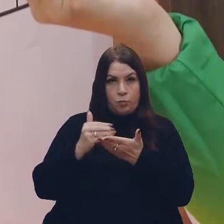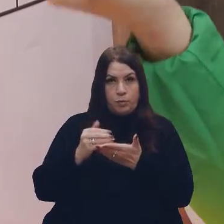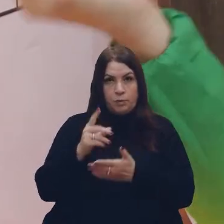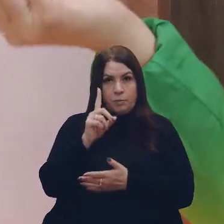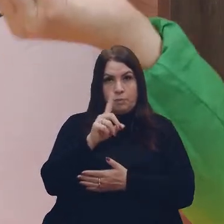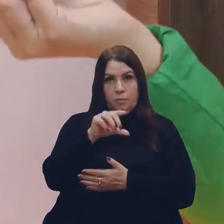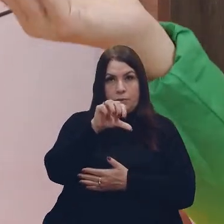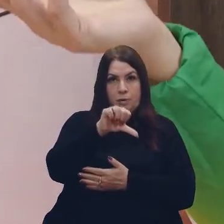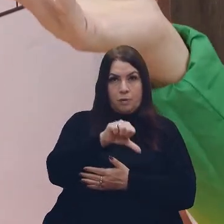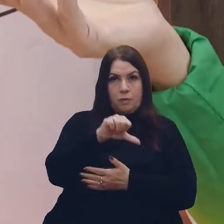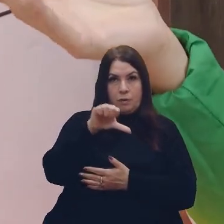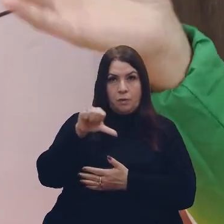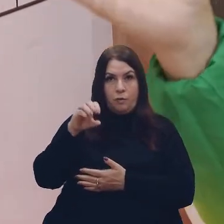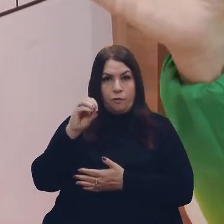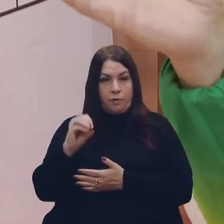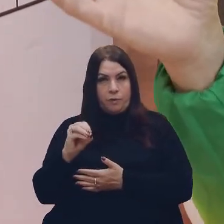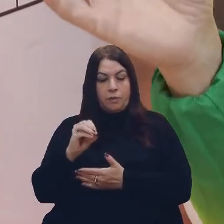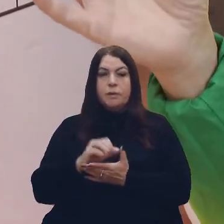Lá em 1990,